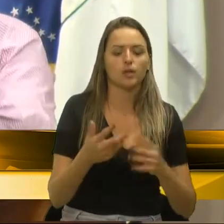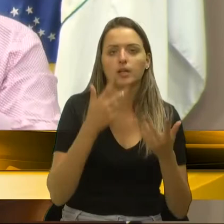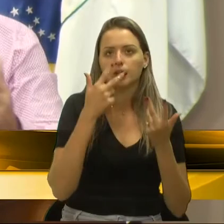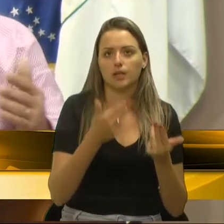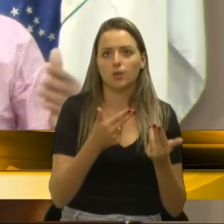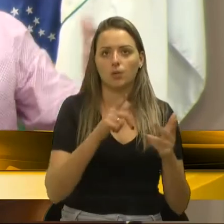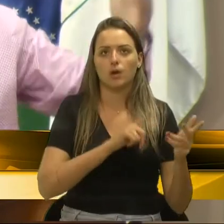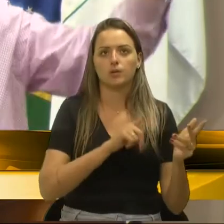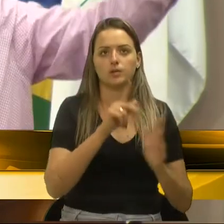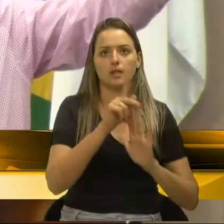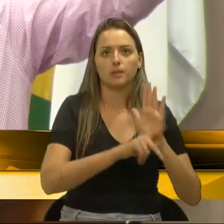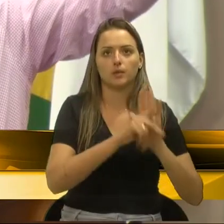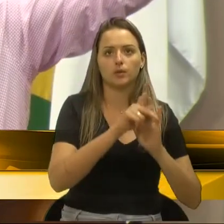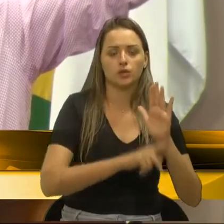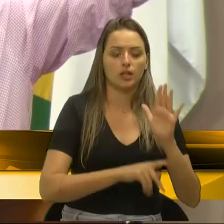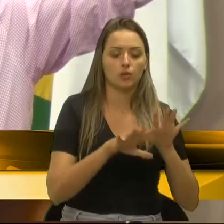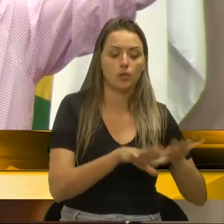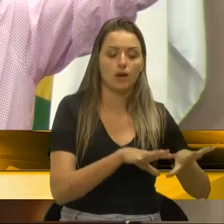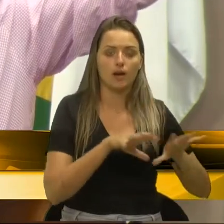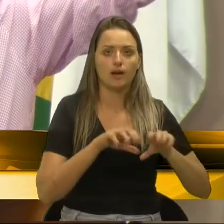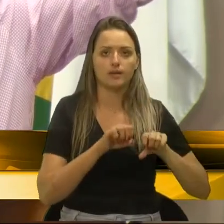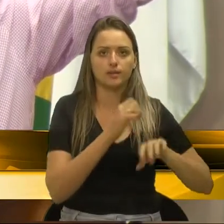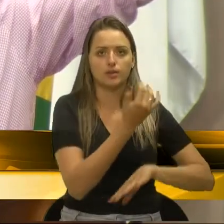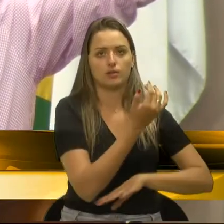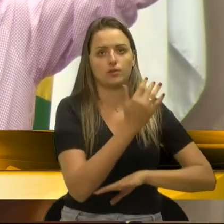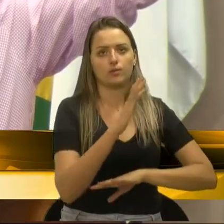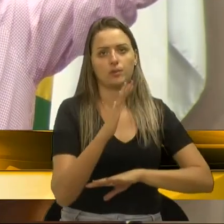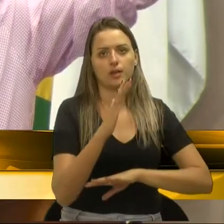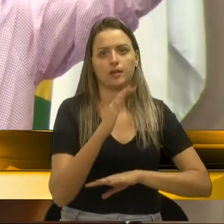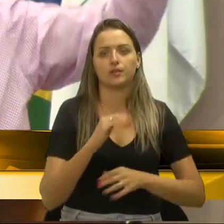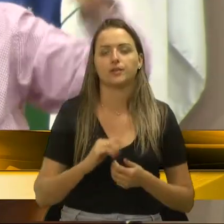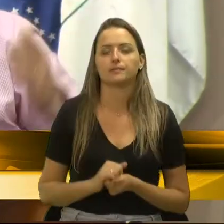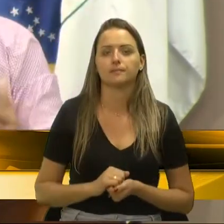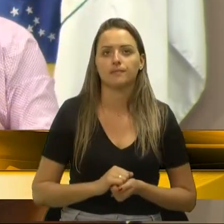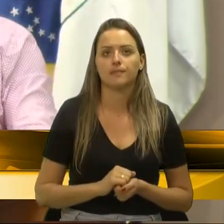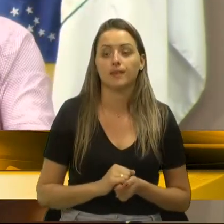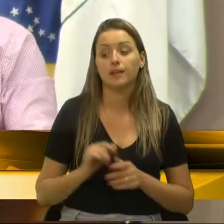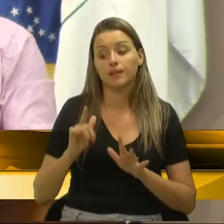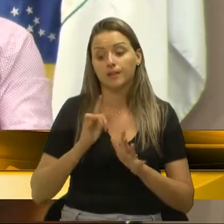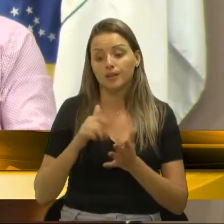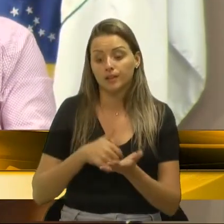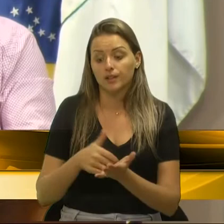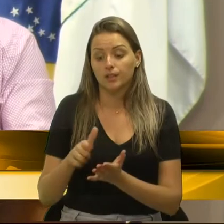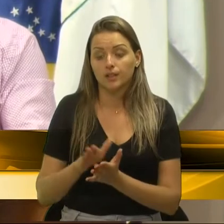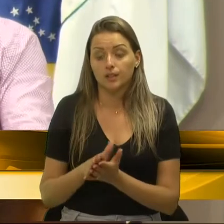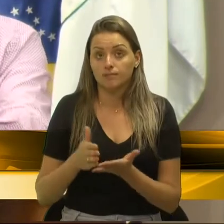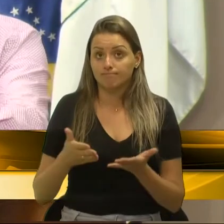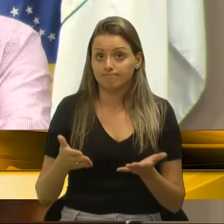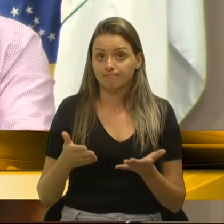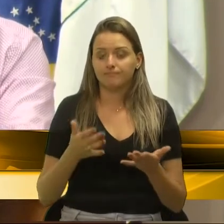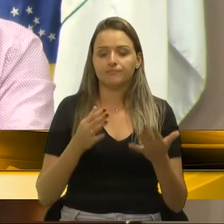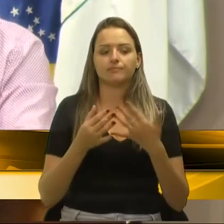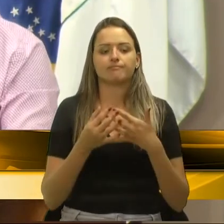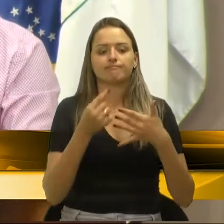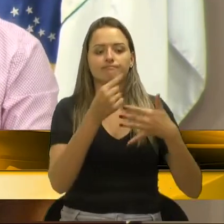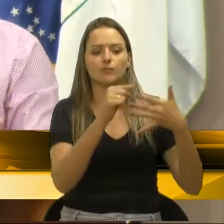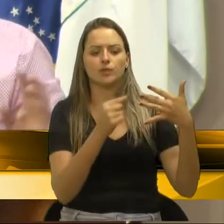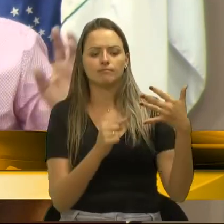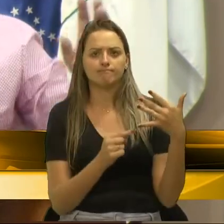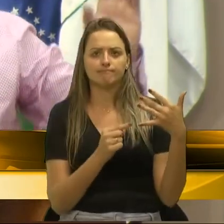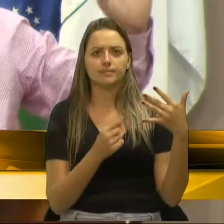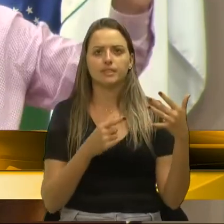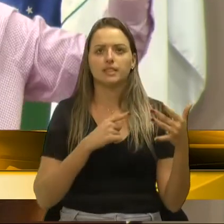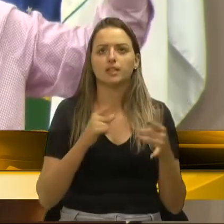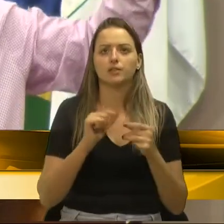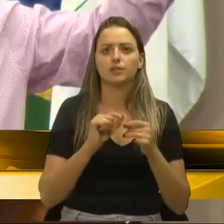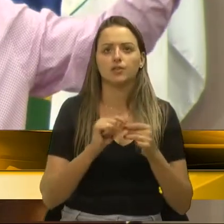de adote uma árvore. Então, provavelmente, vai ser penalizado e talvez nesse critério do município fazer essa